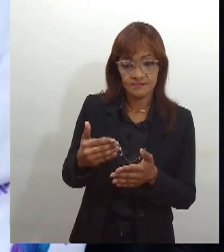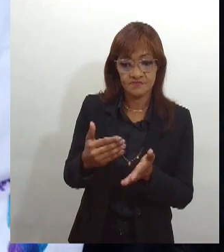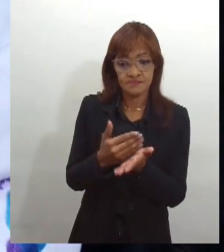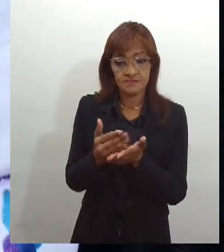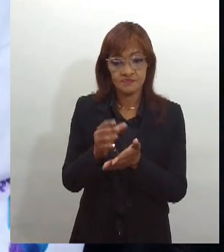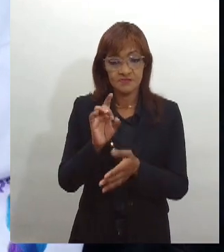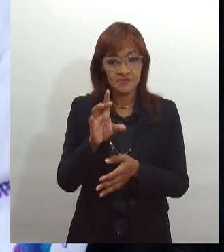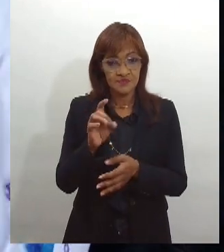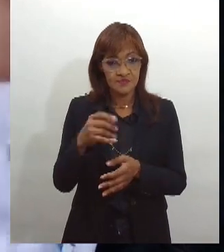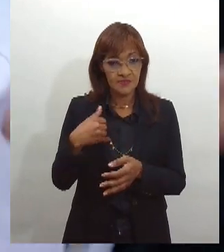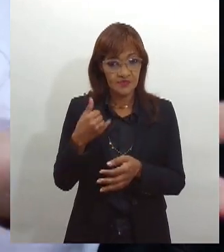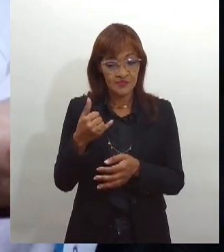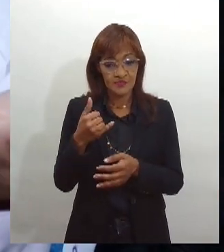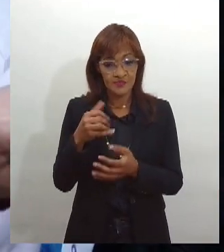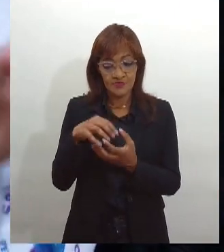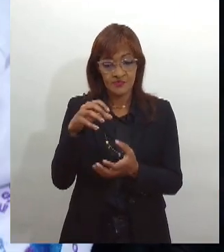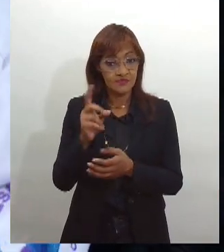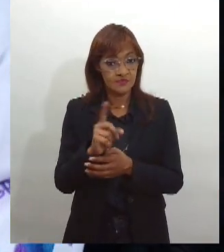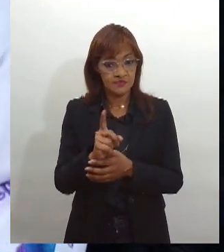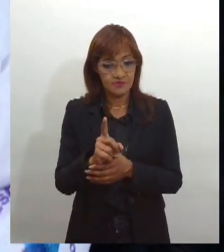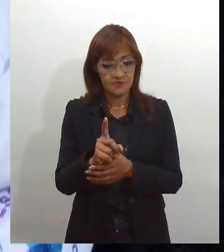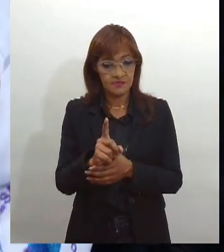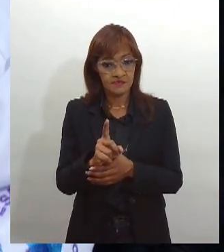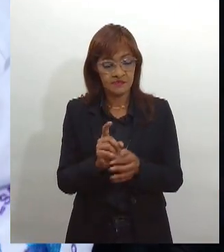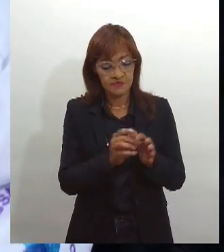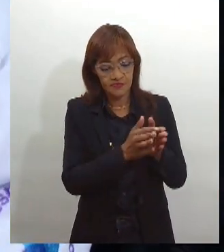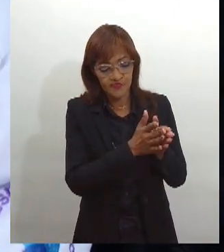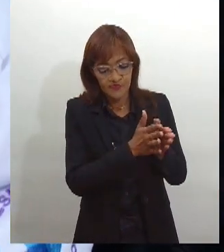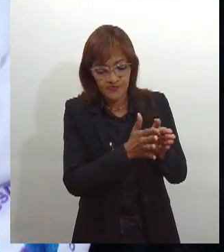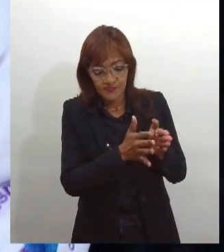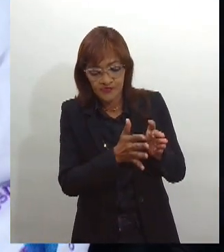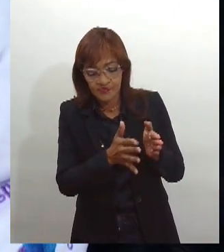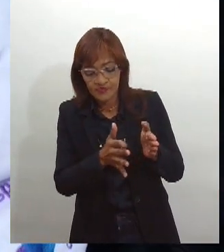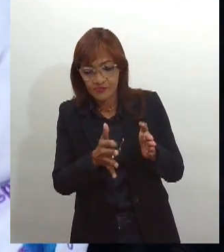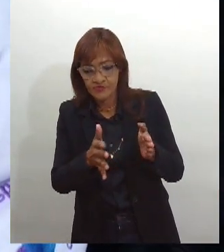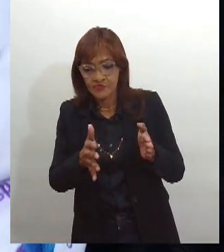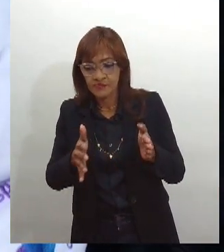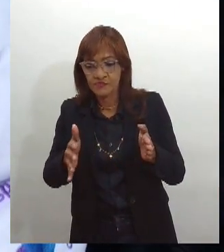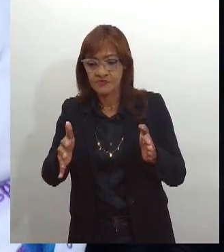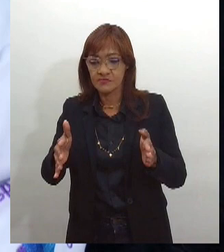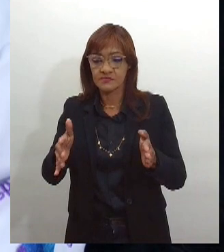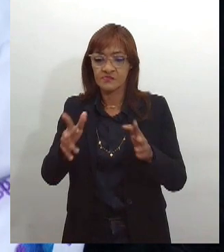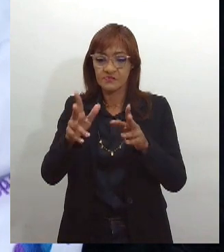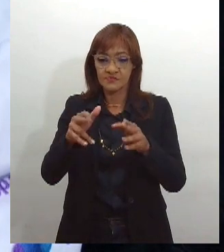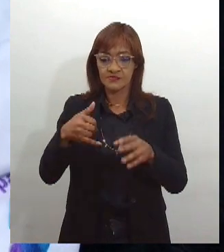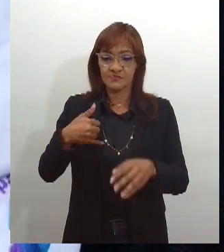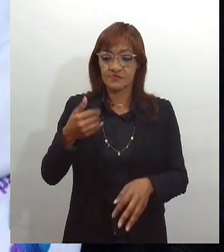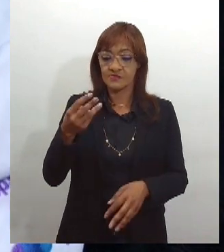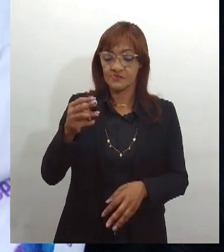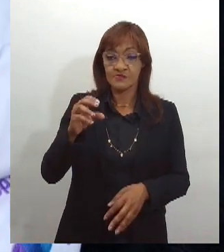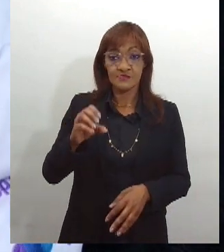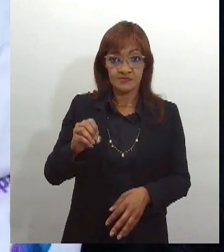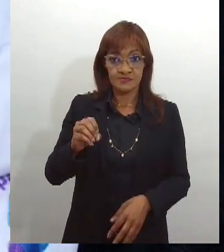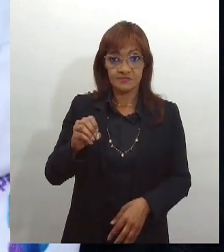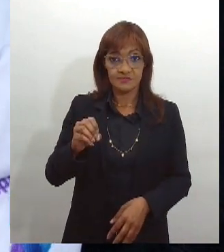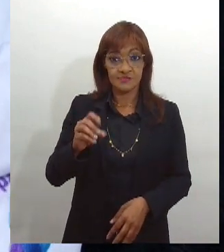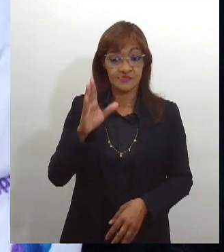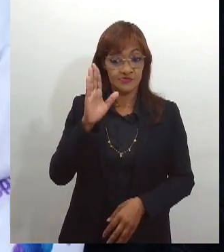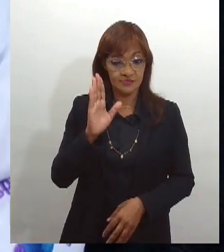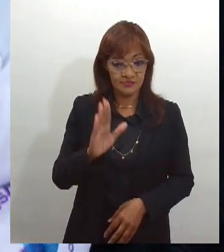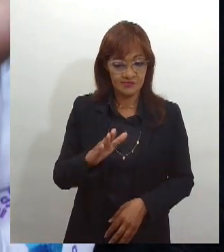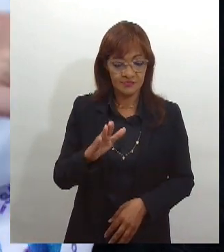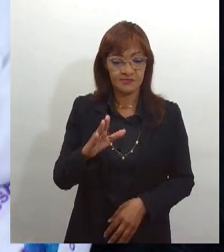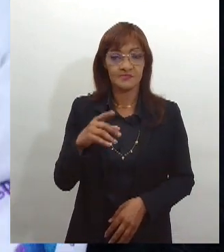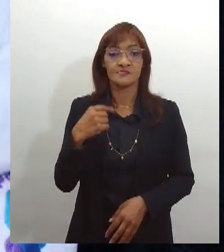idade, né? Durante toda uma vida, e principalmente após os 30 anos de idade, a gente precisa entrar